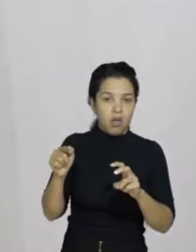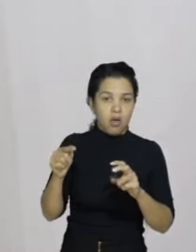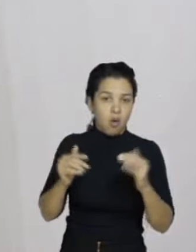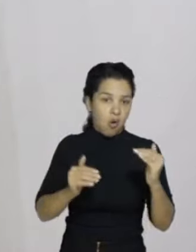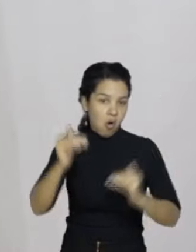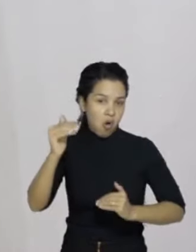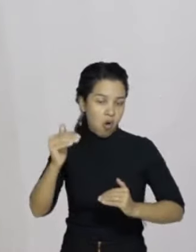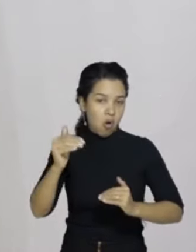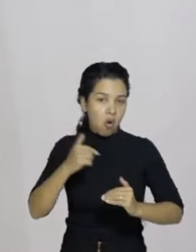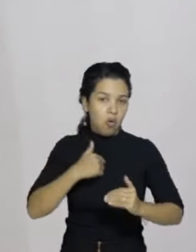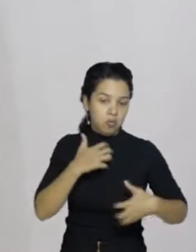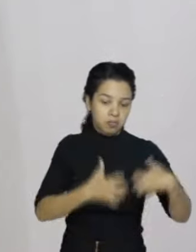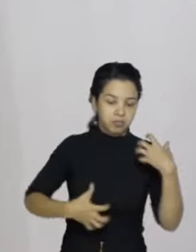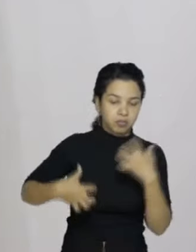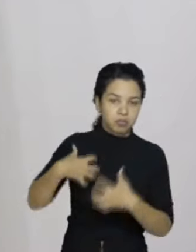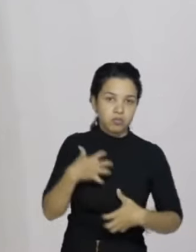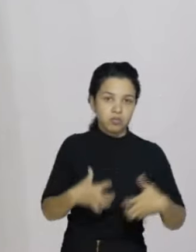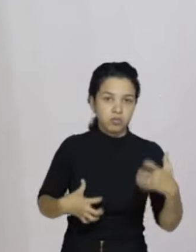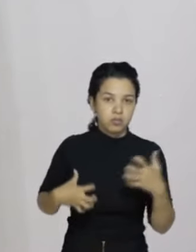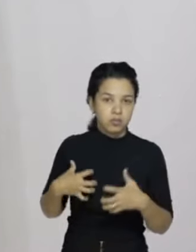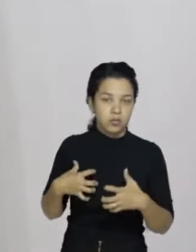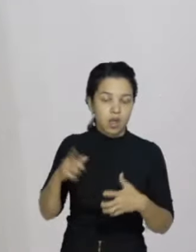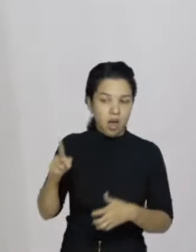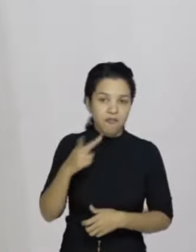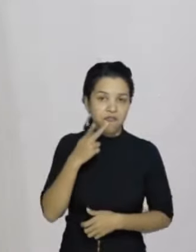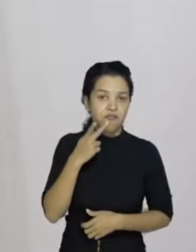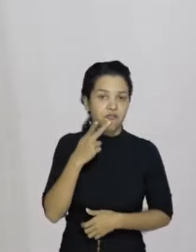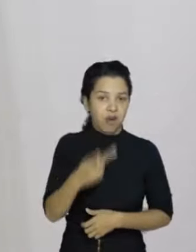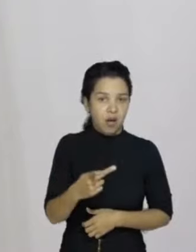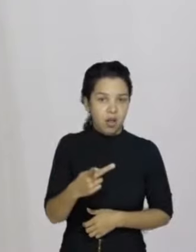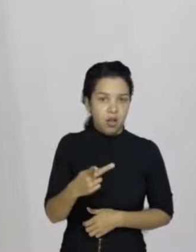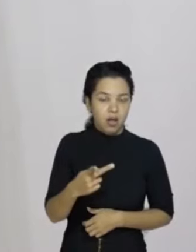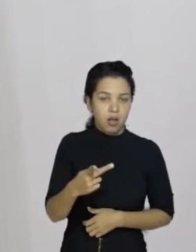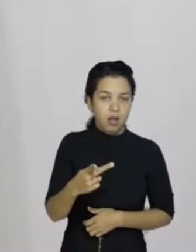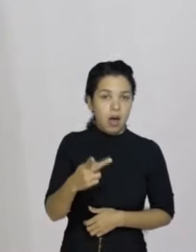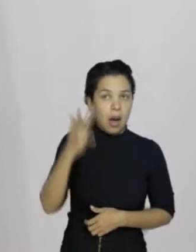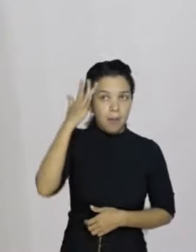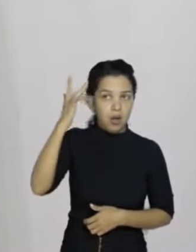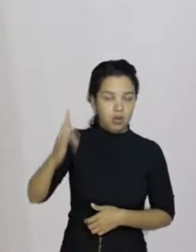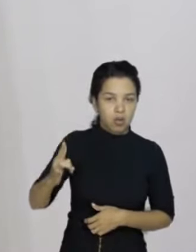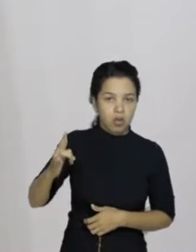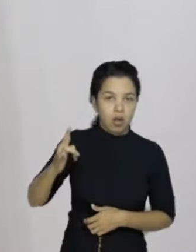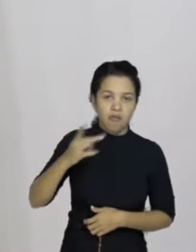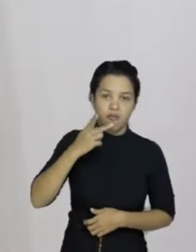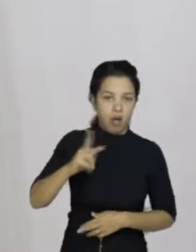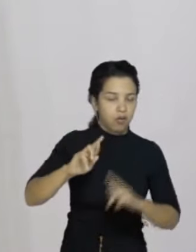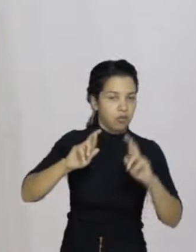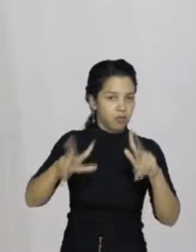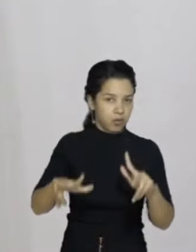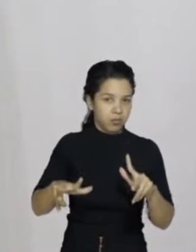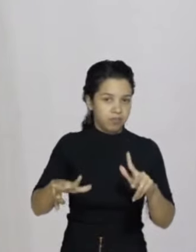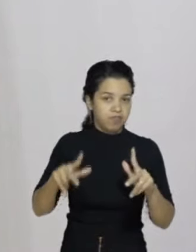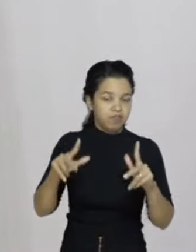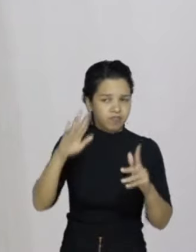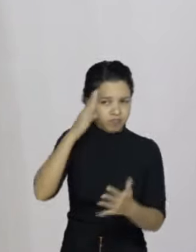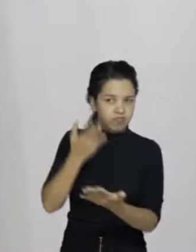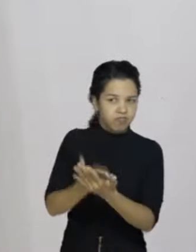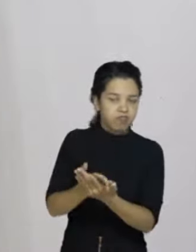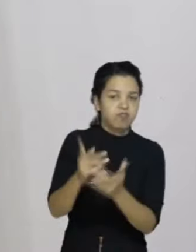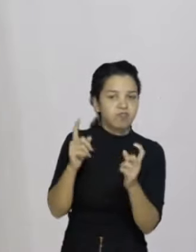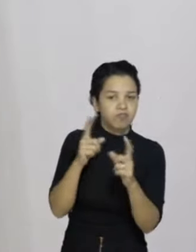dia e outra já no dia seguinte difícil dar credibilidade a um governo assim